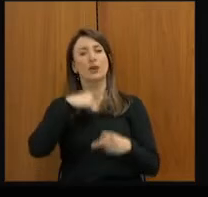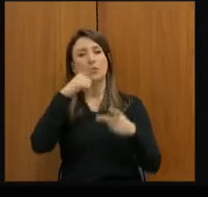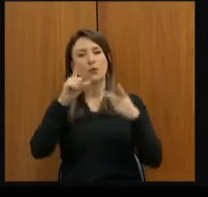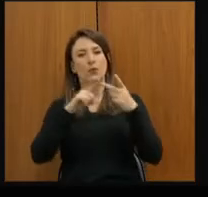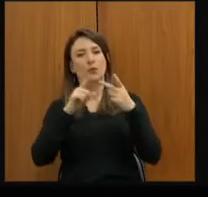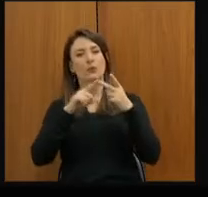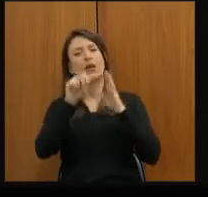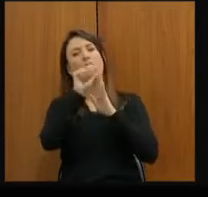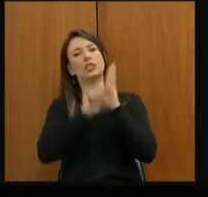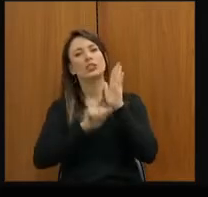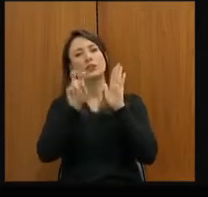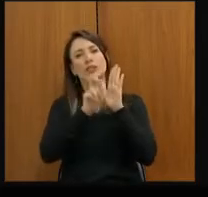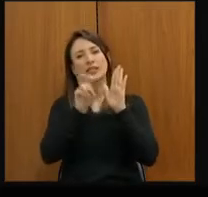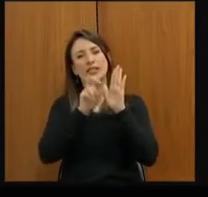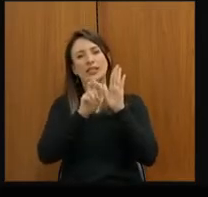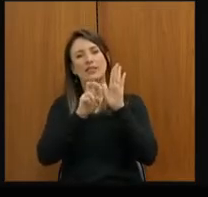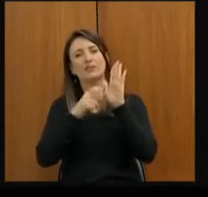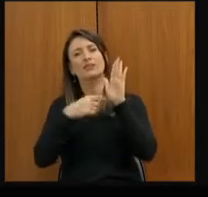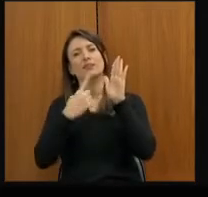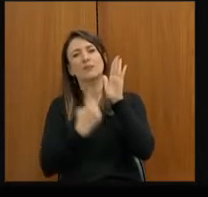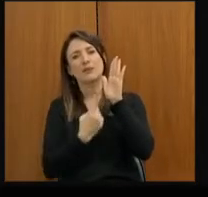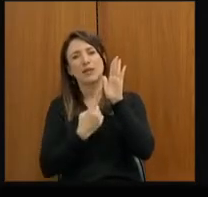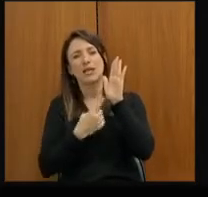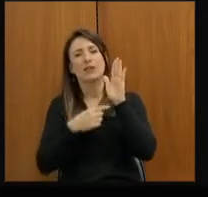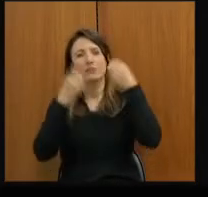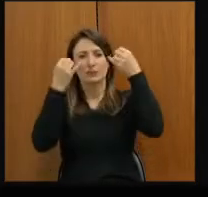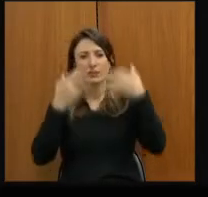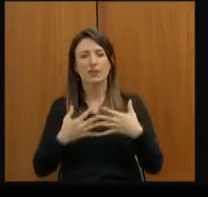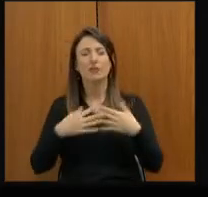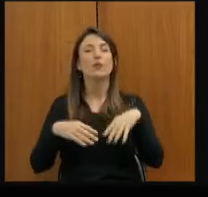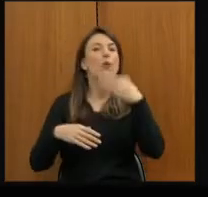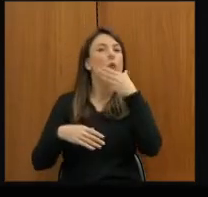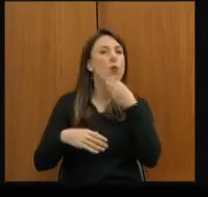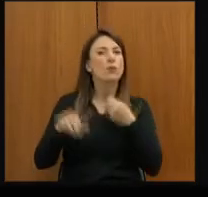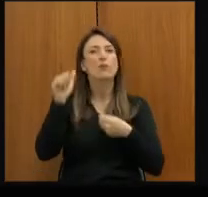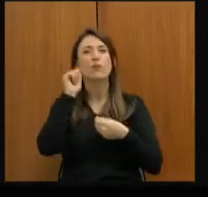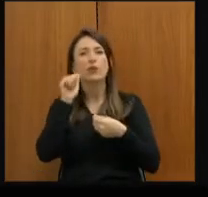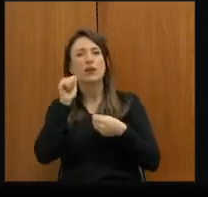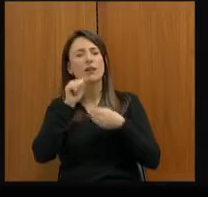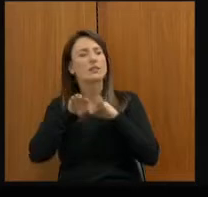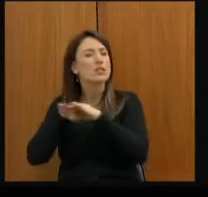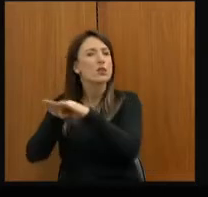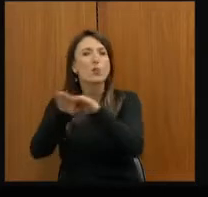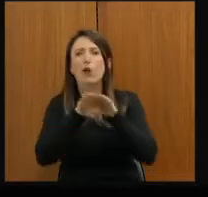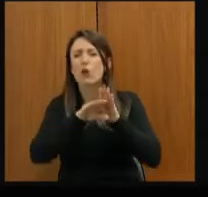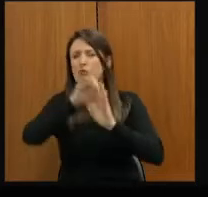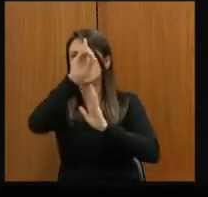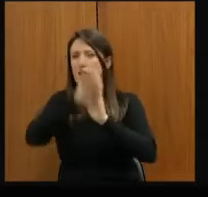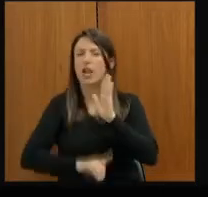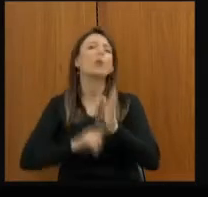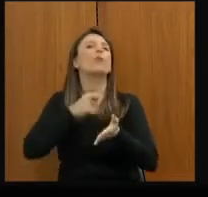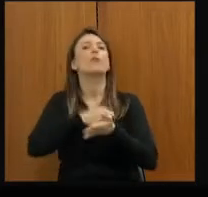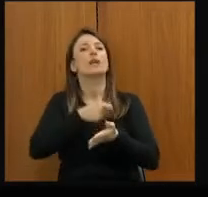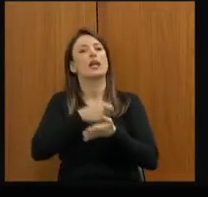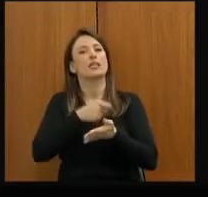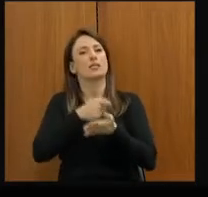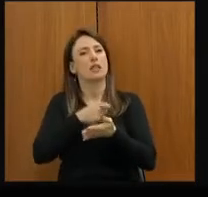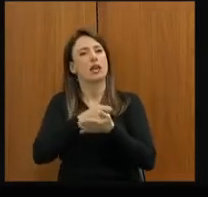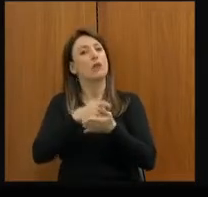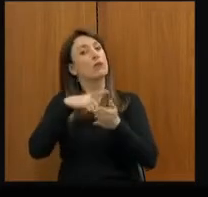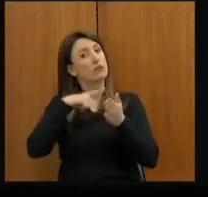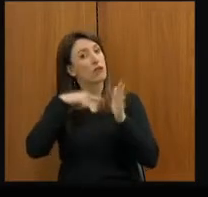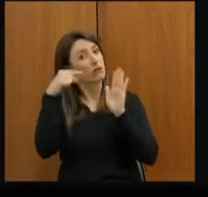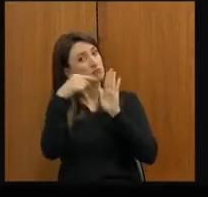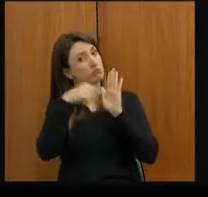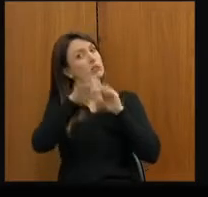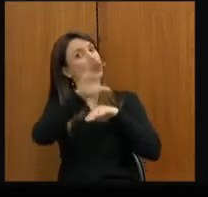5º inciso primeiro e fala Além disso homens e mulheres são iguais em direitos e obrigações nos termos da Constituição